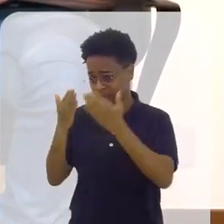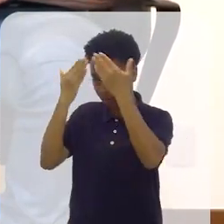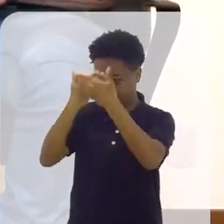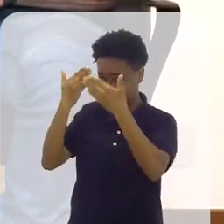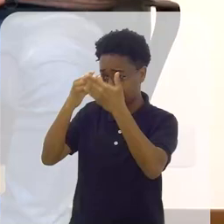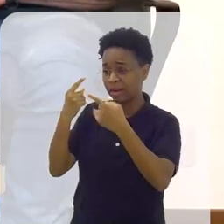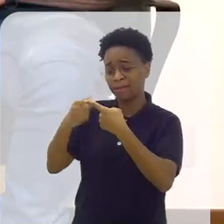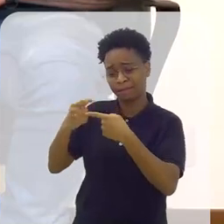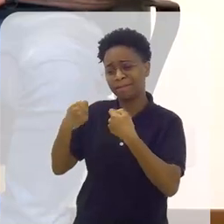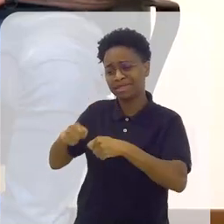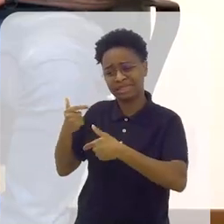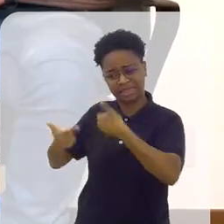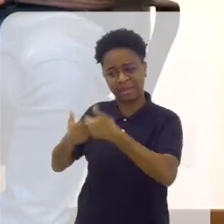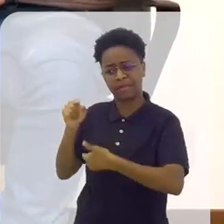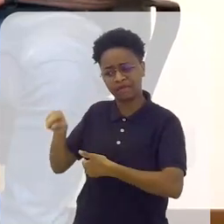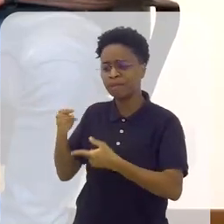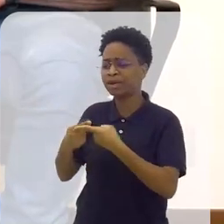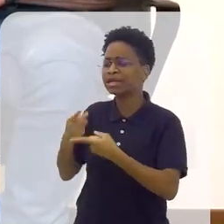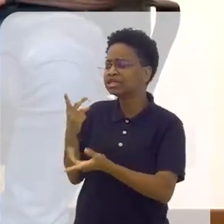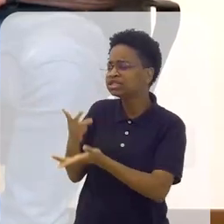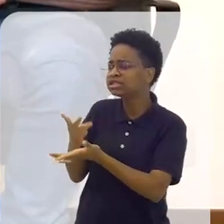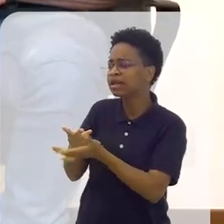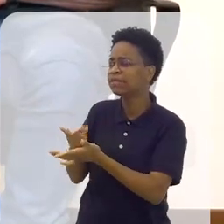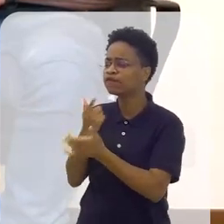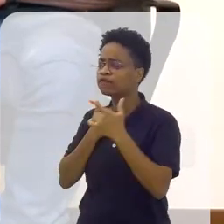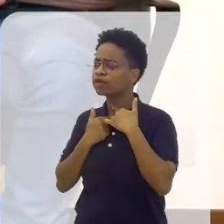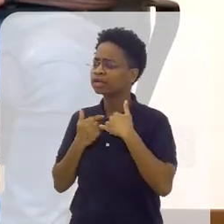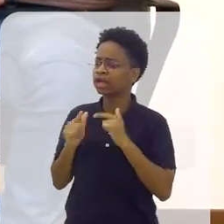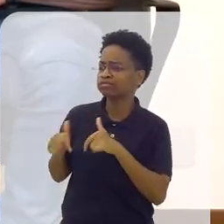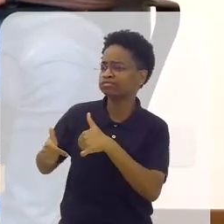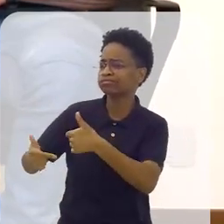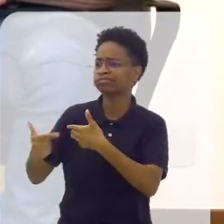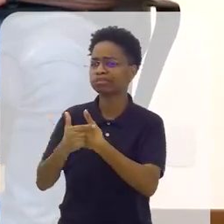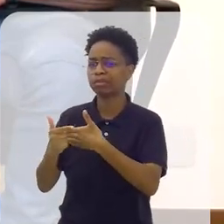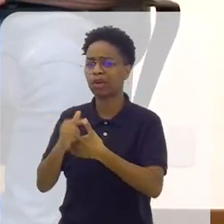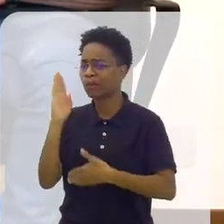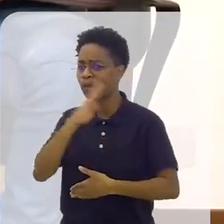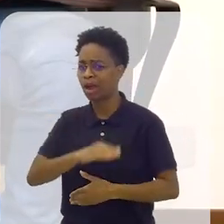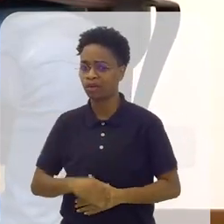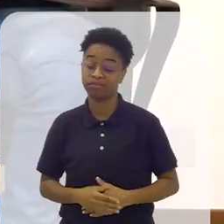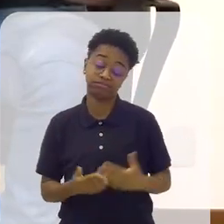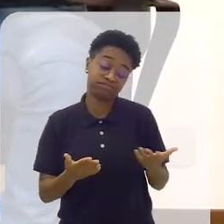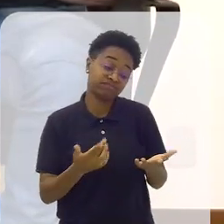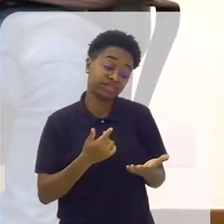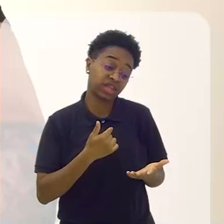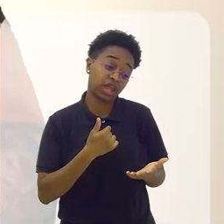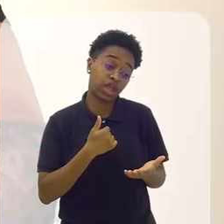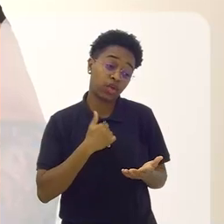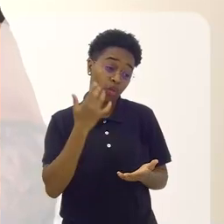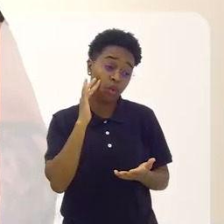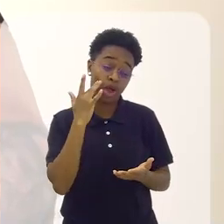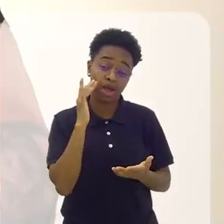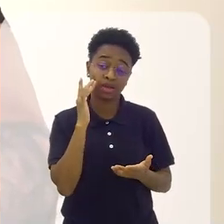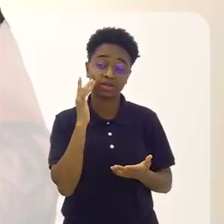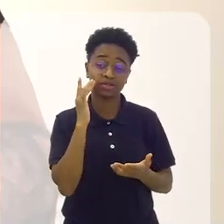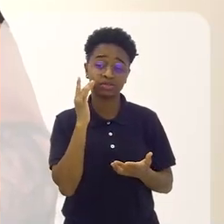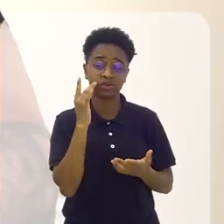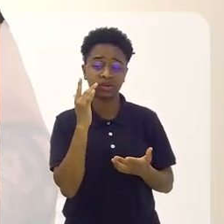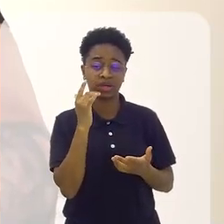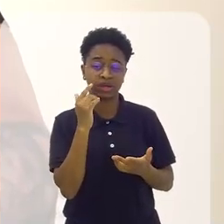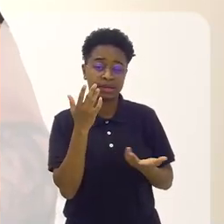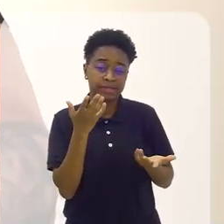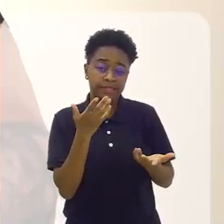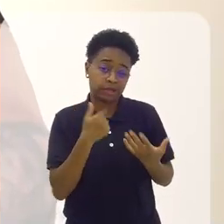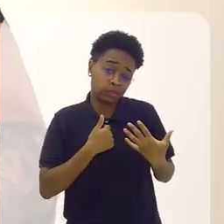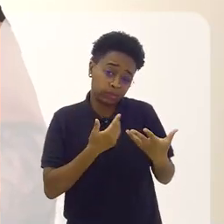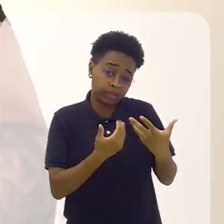Umbanda, já fazer umas coisas em você. Esse papel de mal, meu Deus. Eu acho que é o que. Eu não recuso o convite, assim. Quando